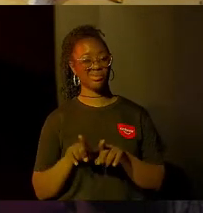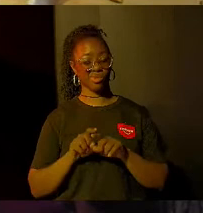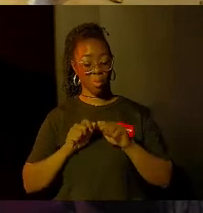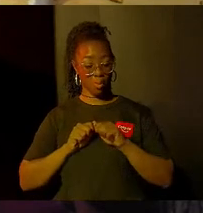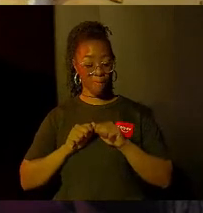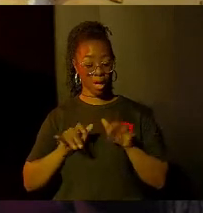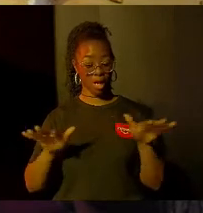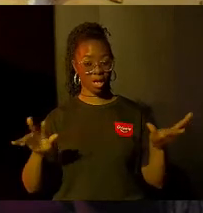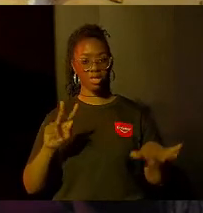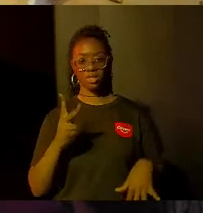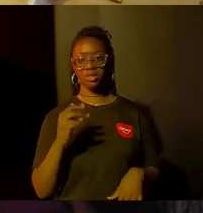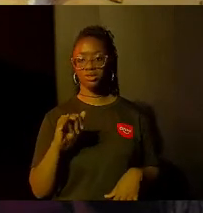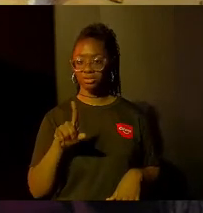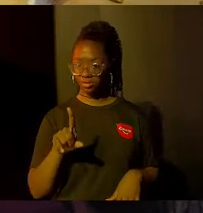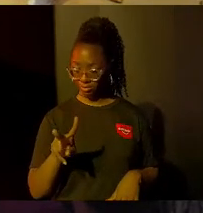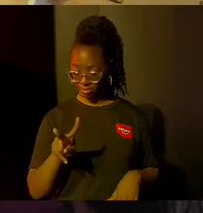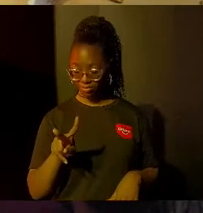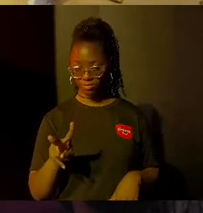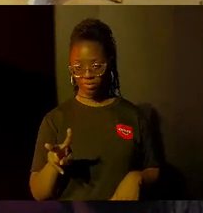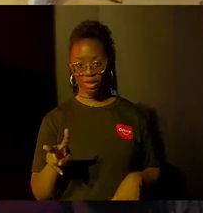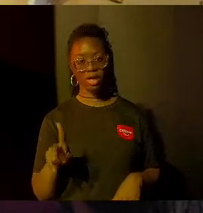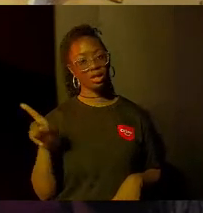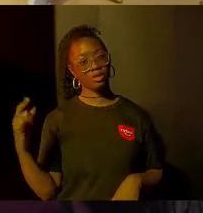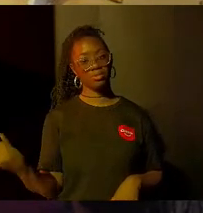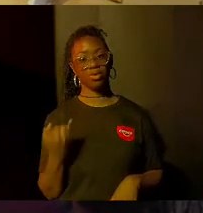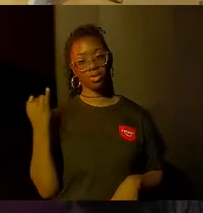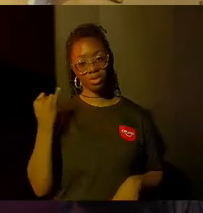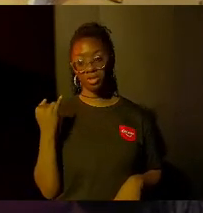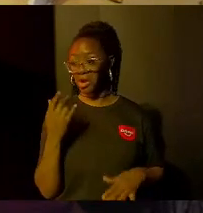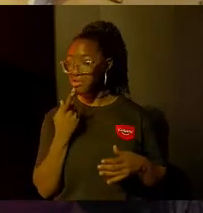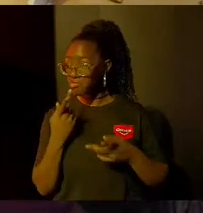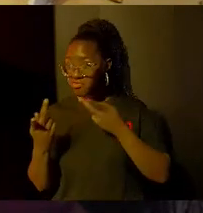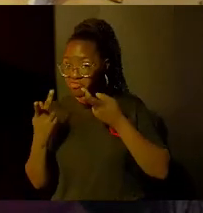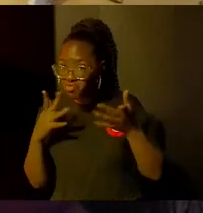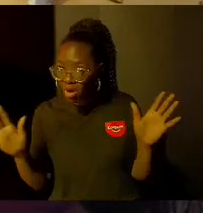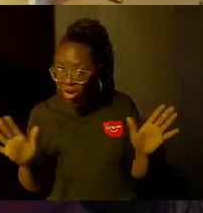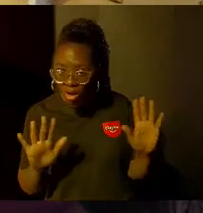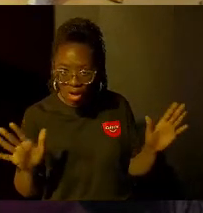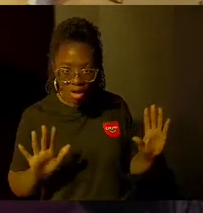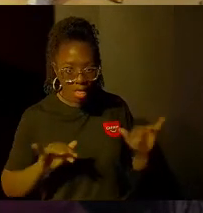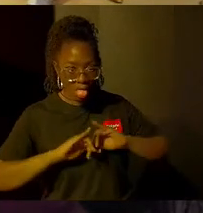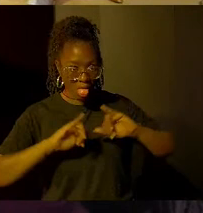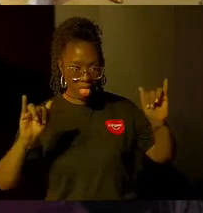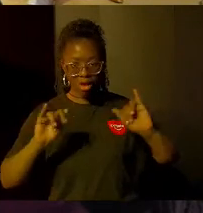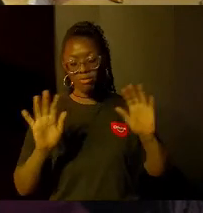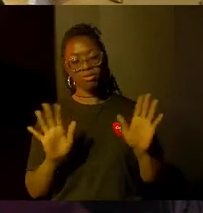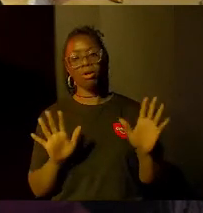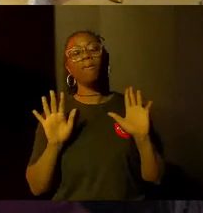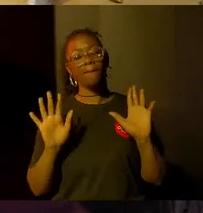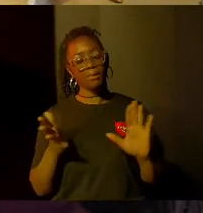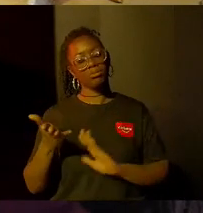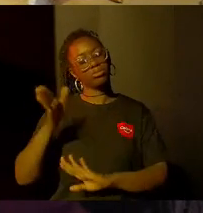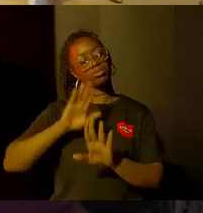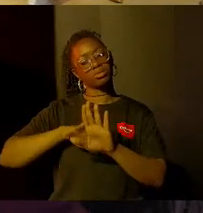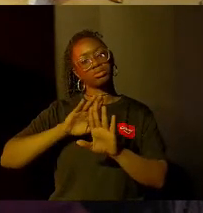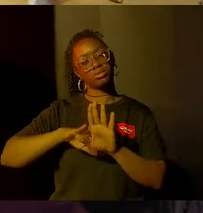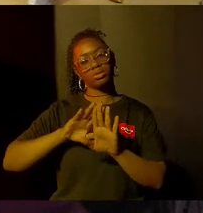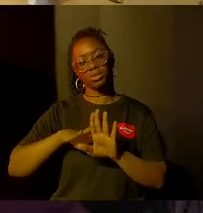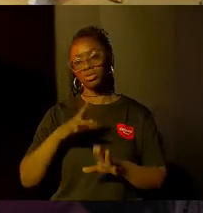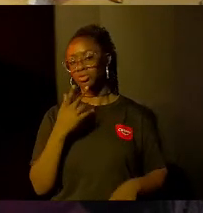uma pessoa muito importante embora ele não tivesse revelado ao público que ele tinha o vírus Ele foi uma pessoa